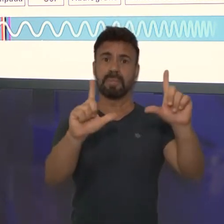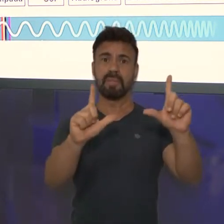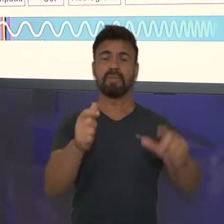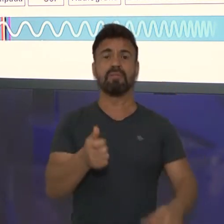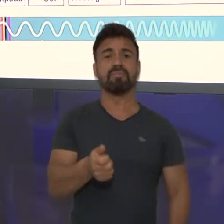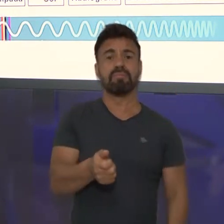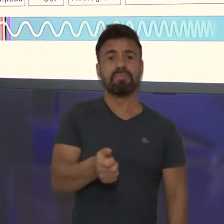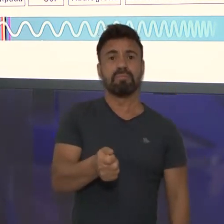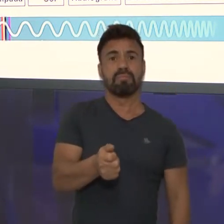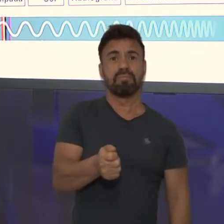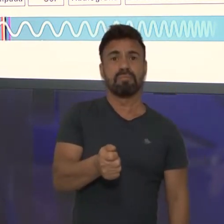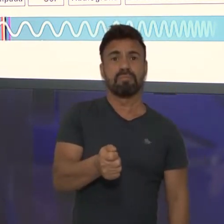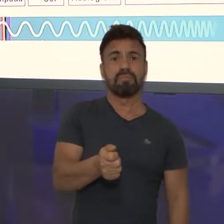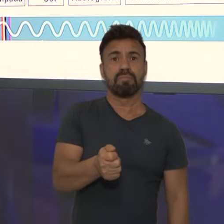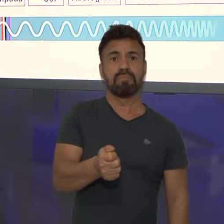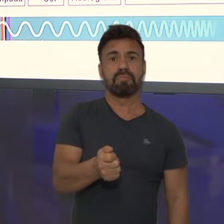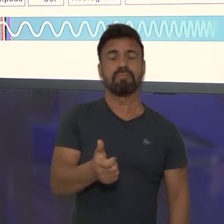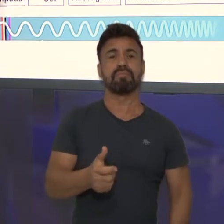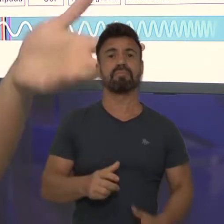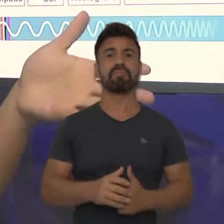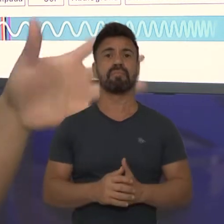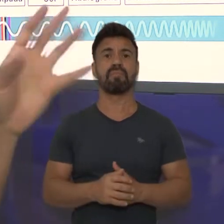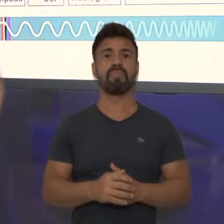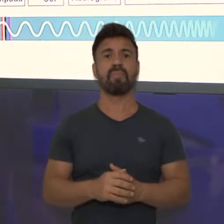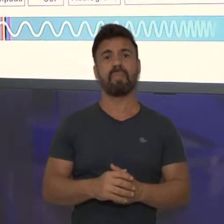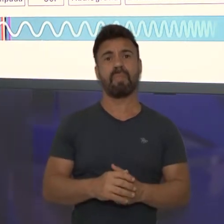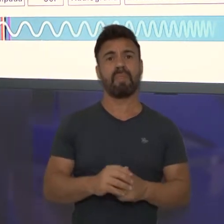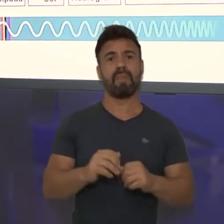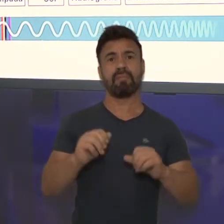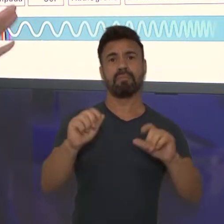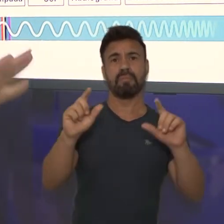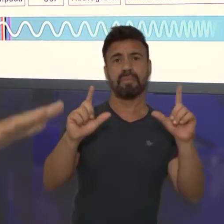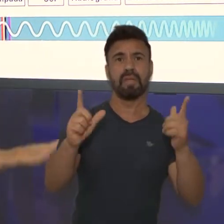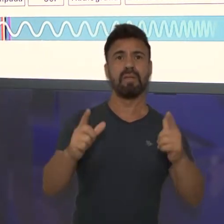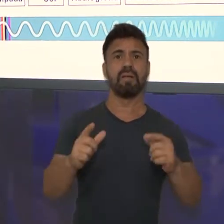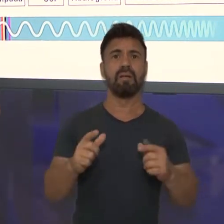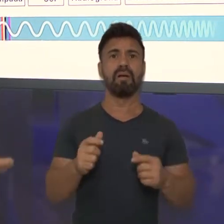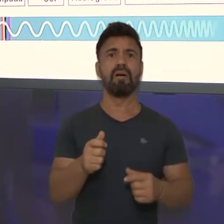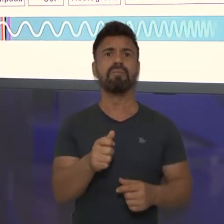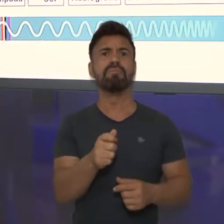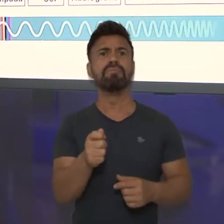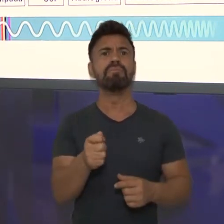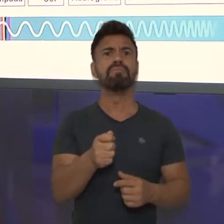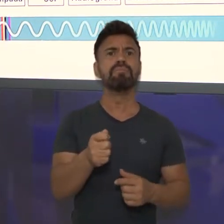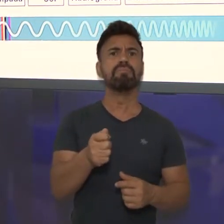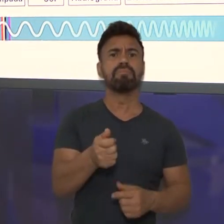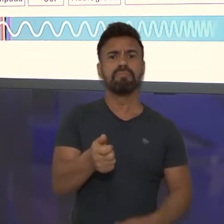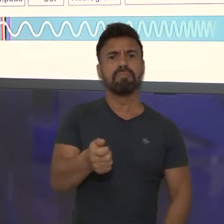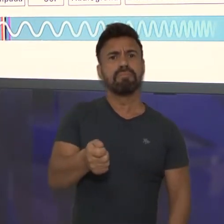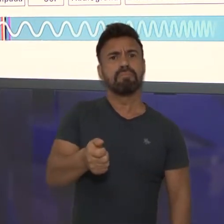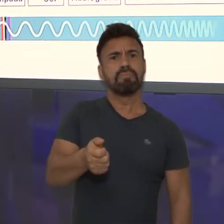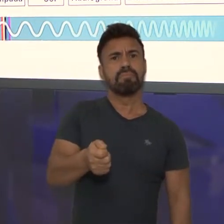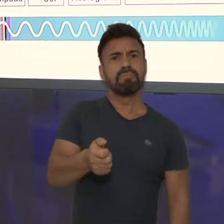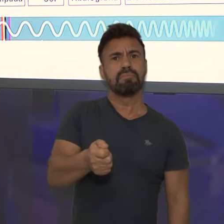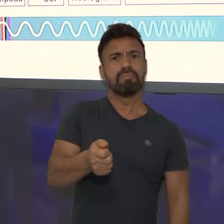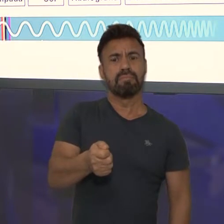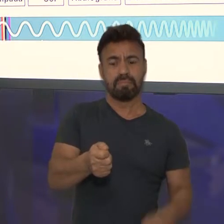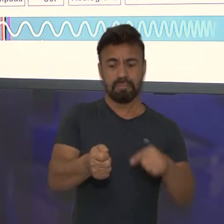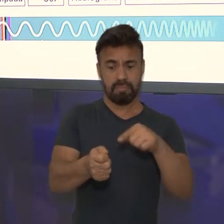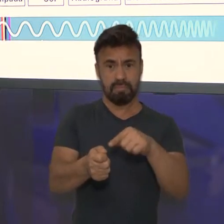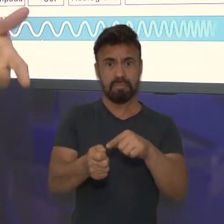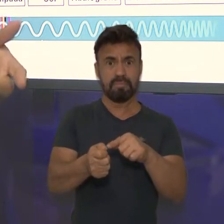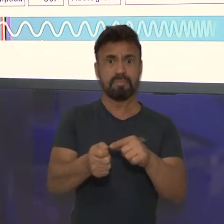gente utiliza o controle remoto para mudar de canal, sintonizar alguma coisa na televisão da gente, é as